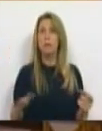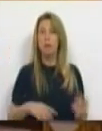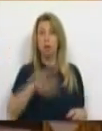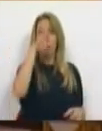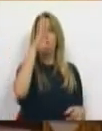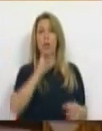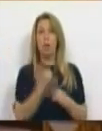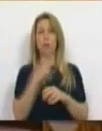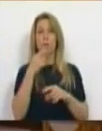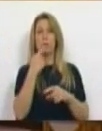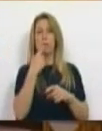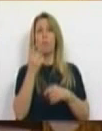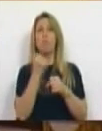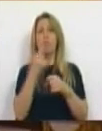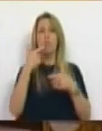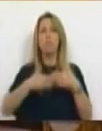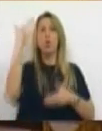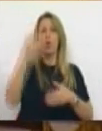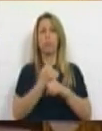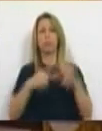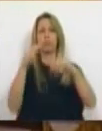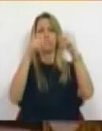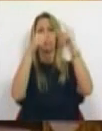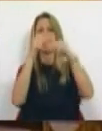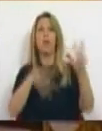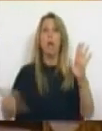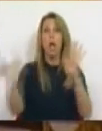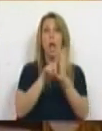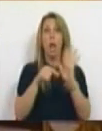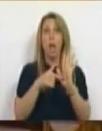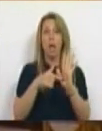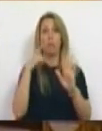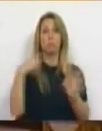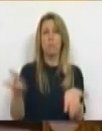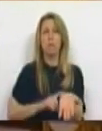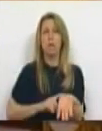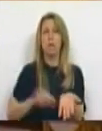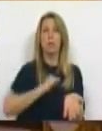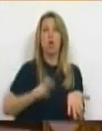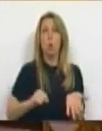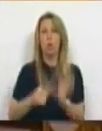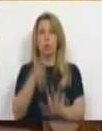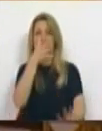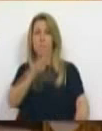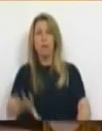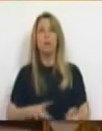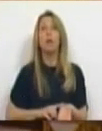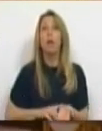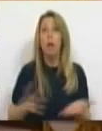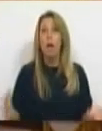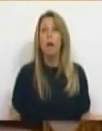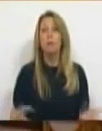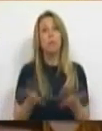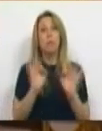muros, adotam legislação xenófoba e racista, como é o caso não isolado da Dinamarca. E a União Europeia o que é que